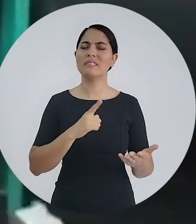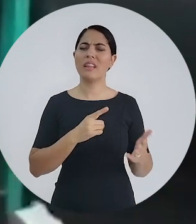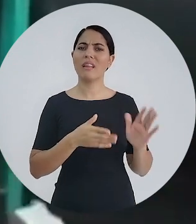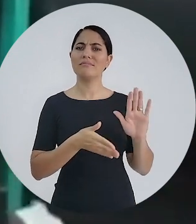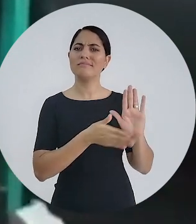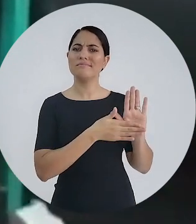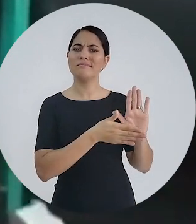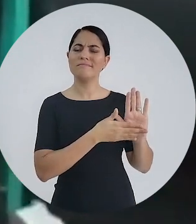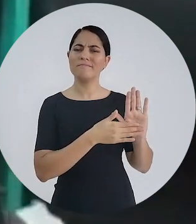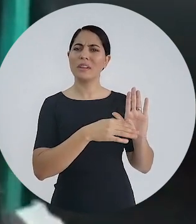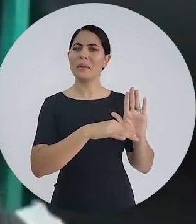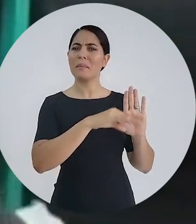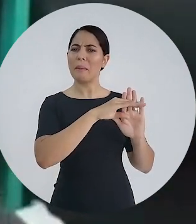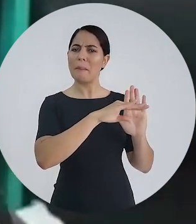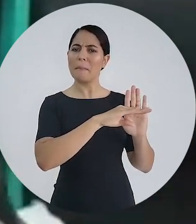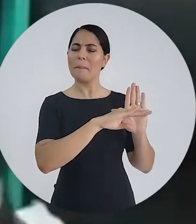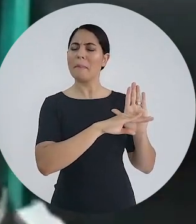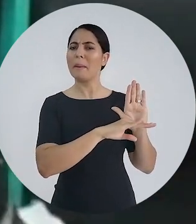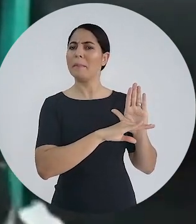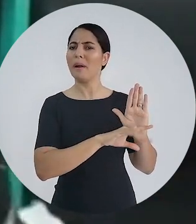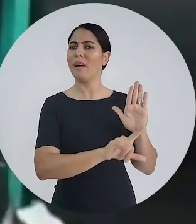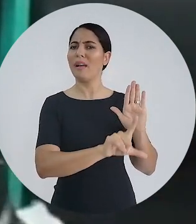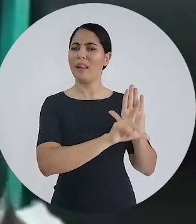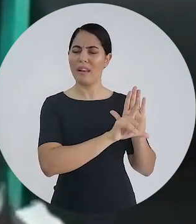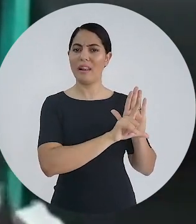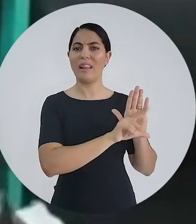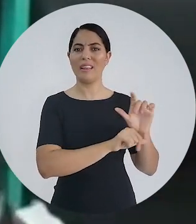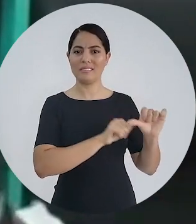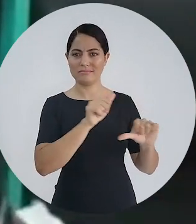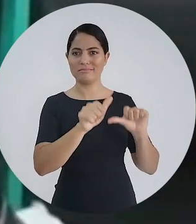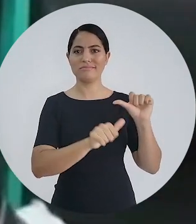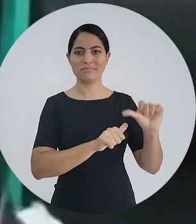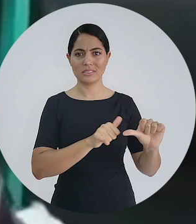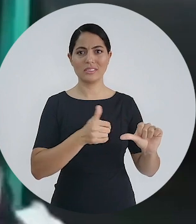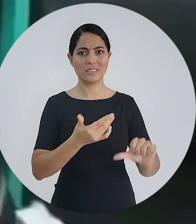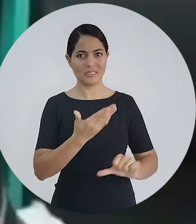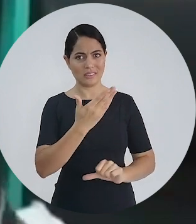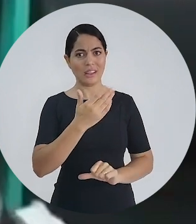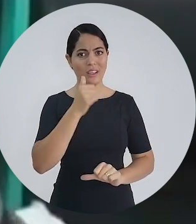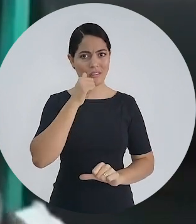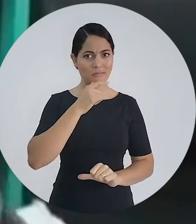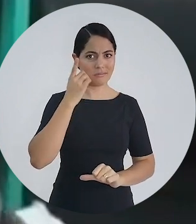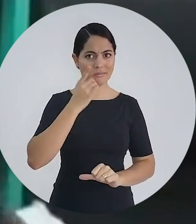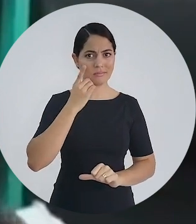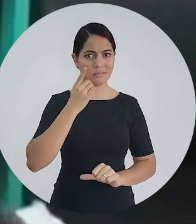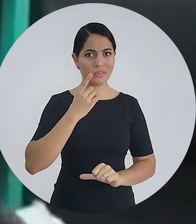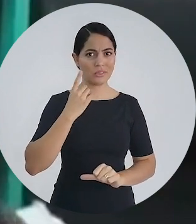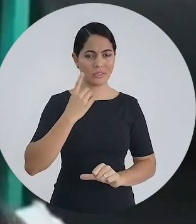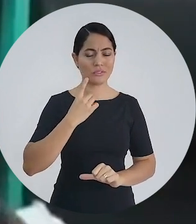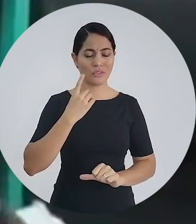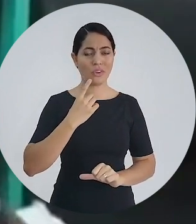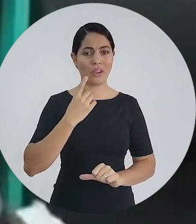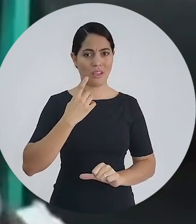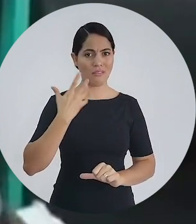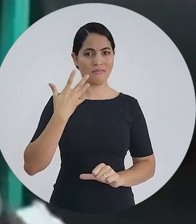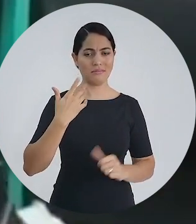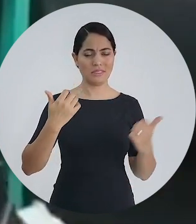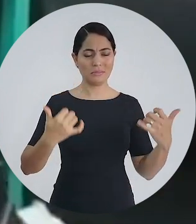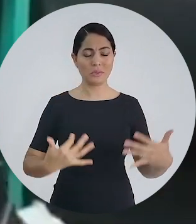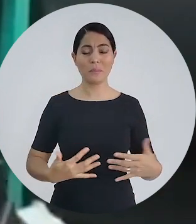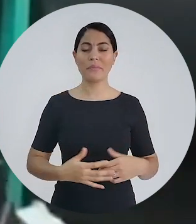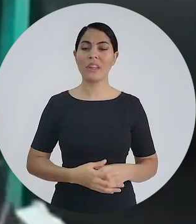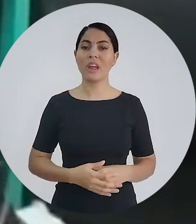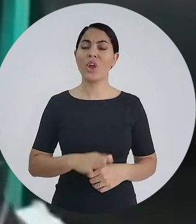os retrocessos vêm, inclusive, na forma legislativa, como bem disse a doutora Luciana Tenense,